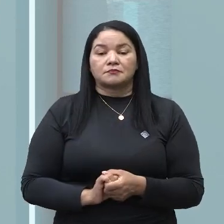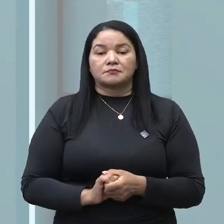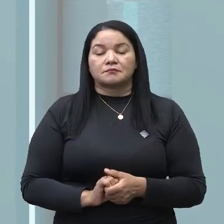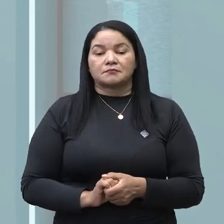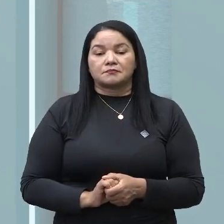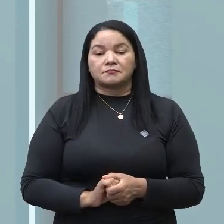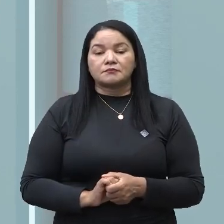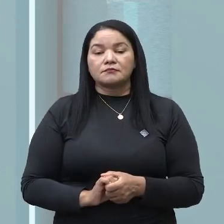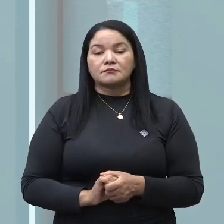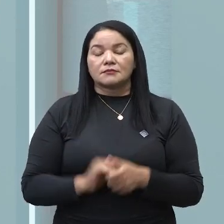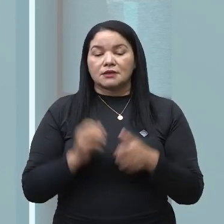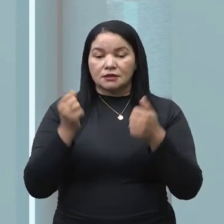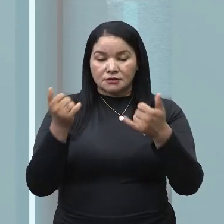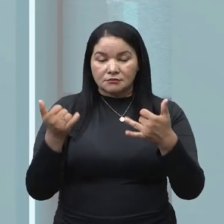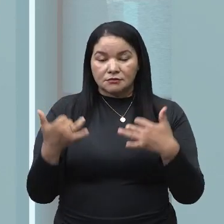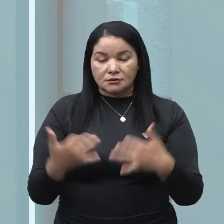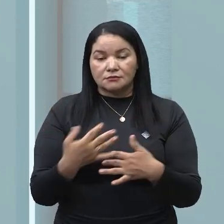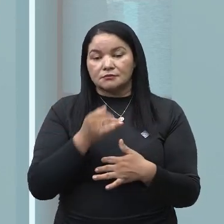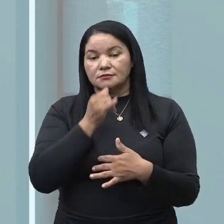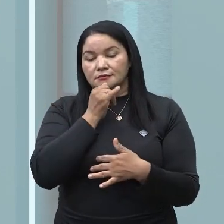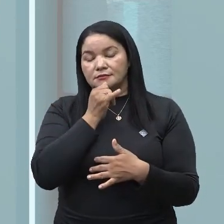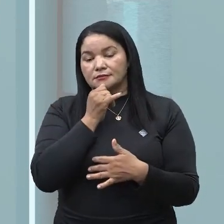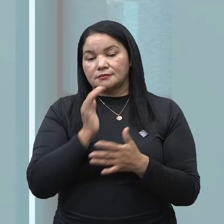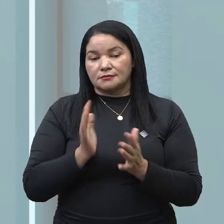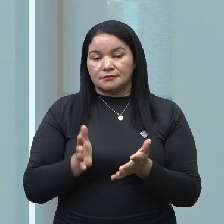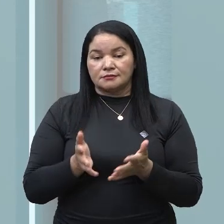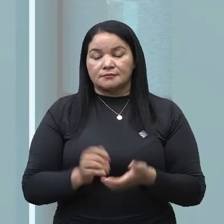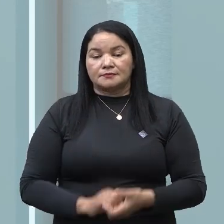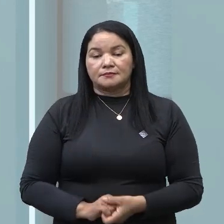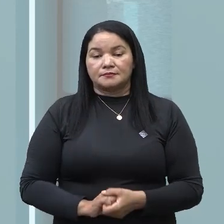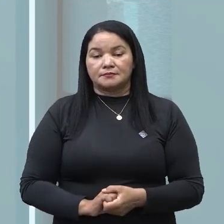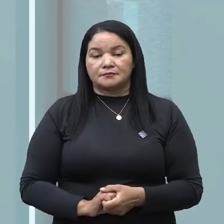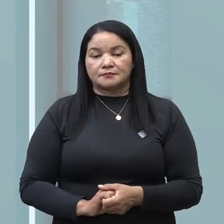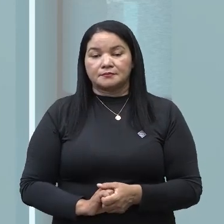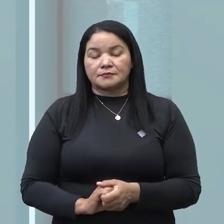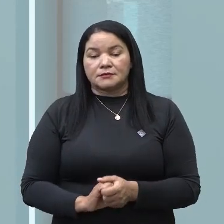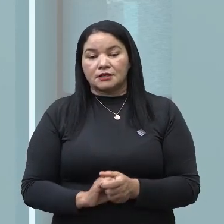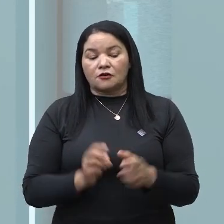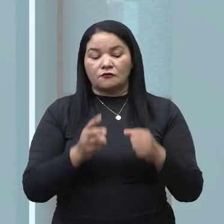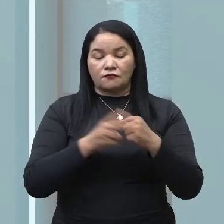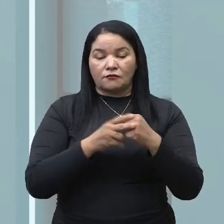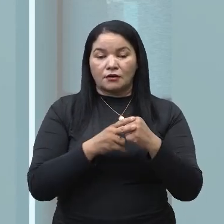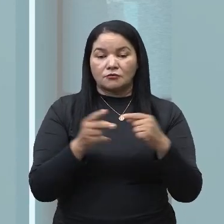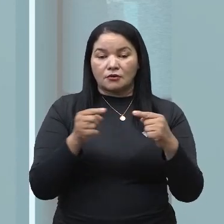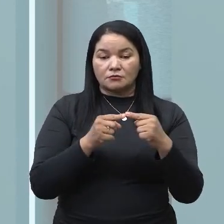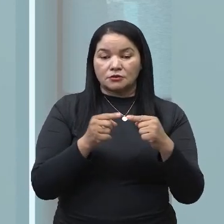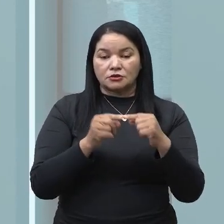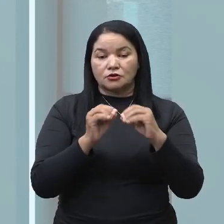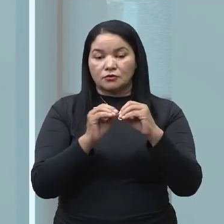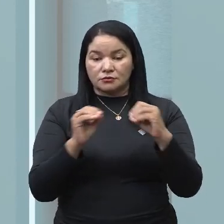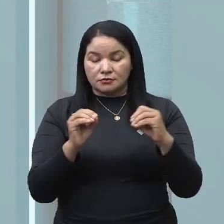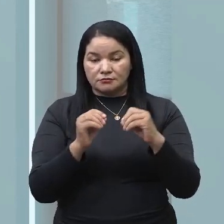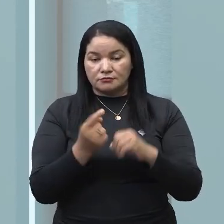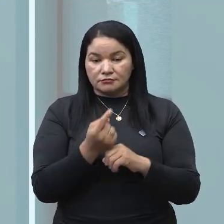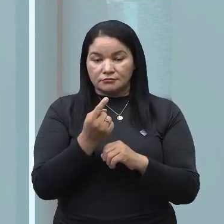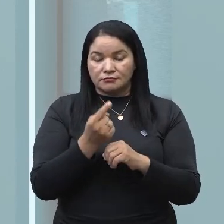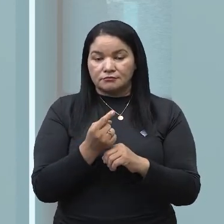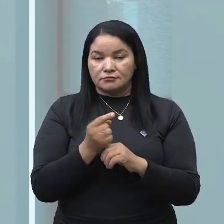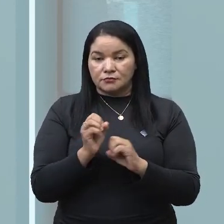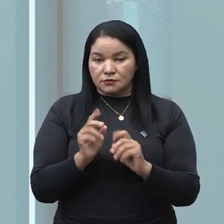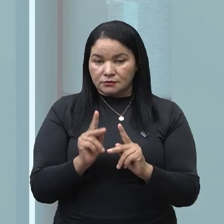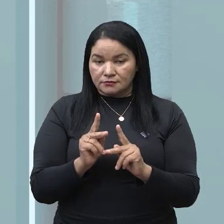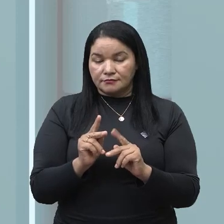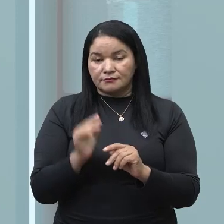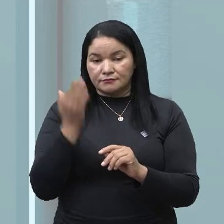nós trouxemos aí, temos 3 orações. Cada verbo corresponde a uma oração, ok? Muito bem. Então você entendeu e